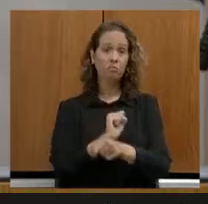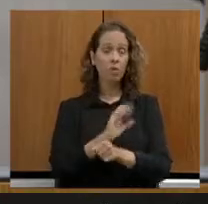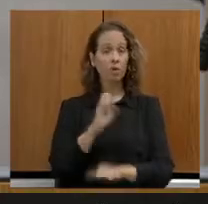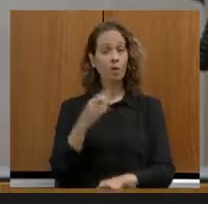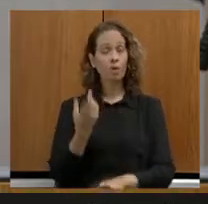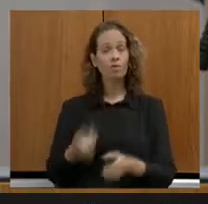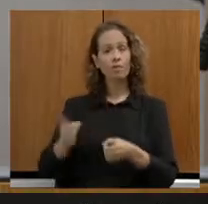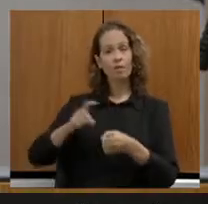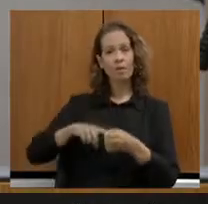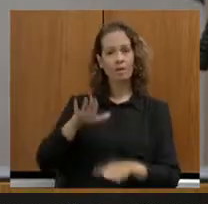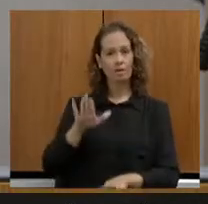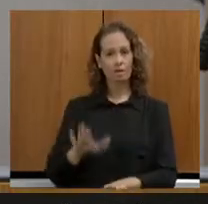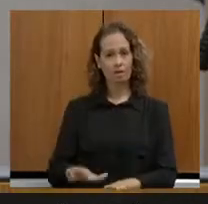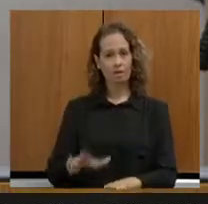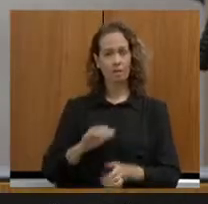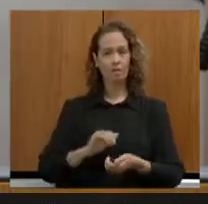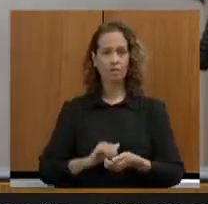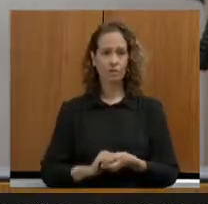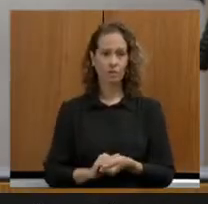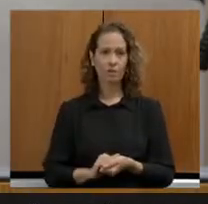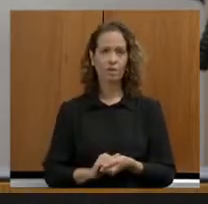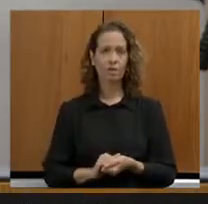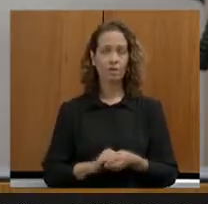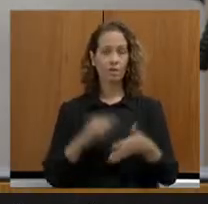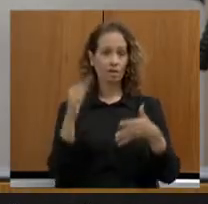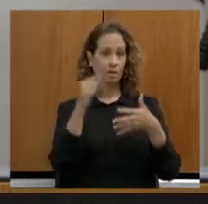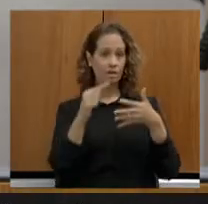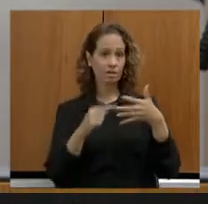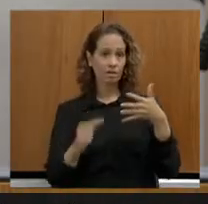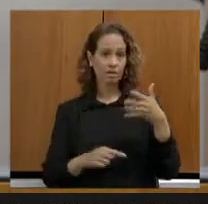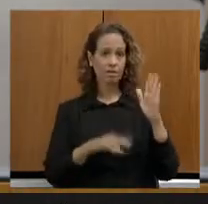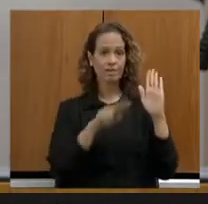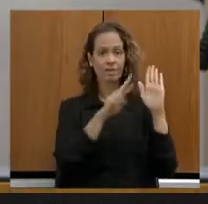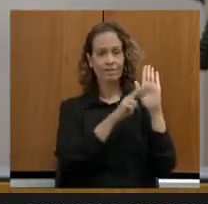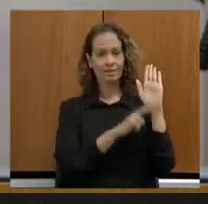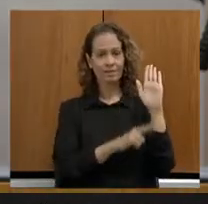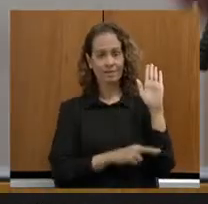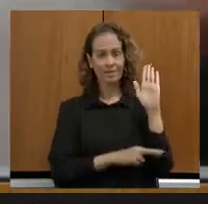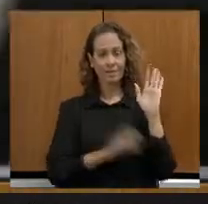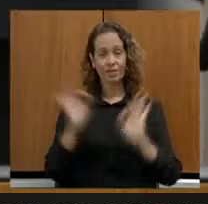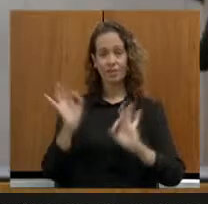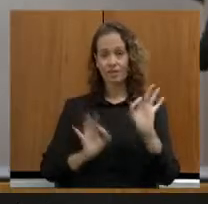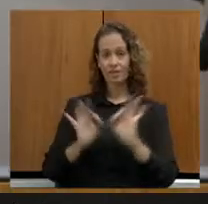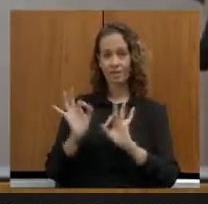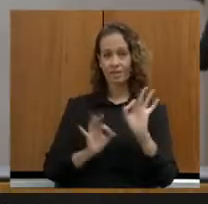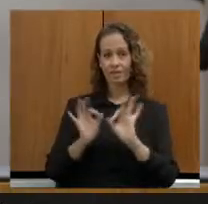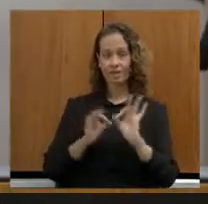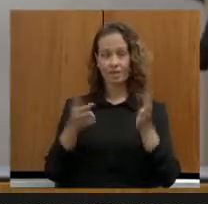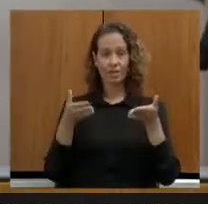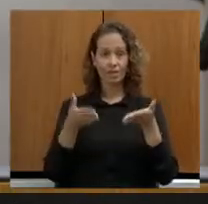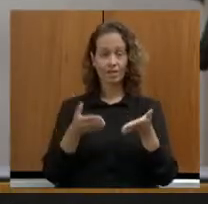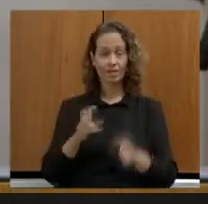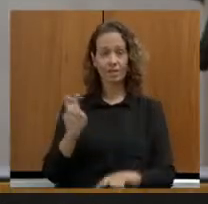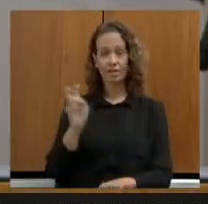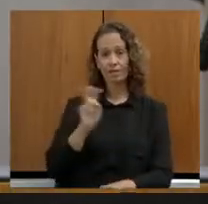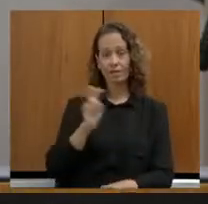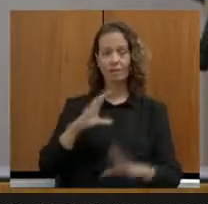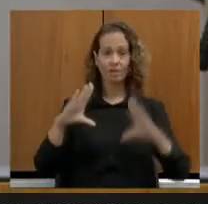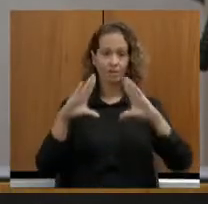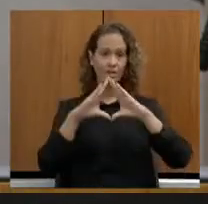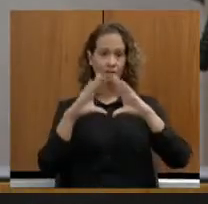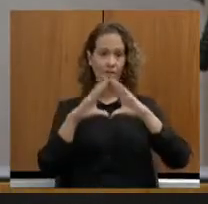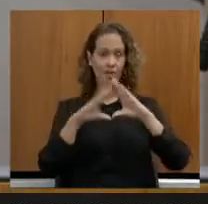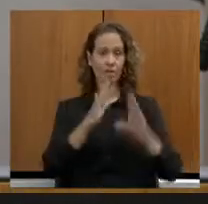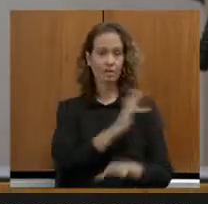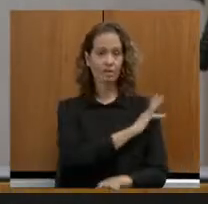no período da tarde essas são as diretrizes de organização esse é o nosso quinto Assembleia